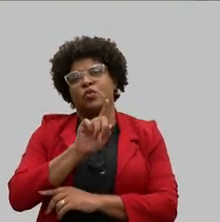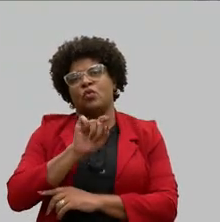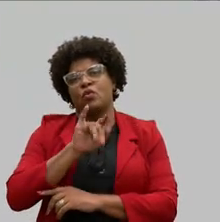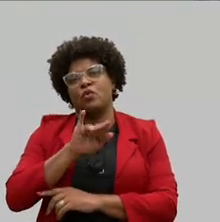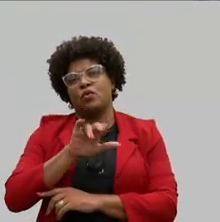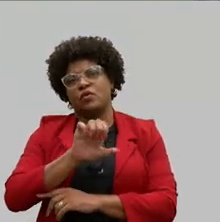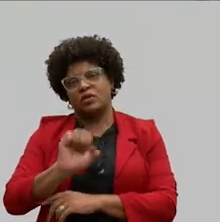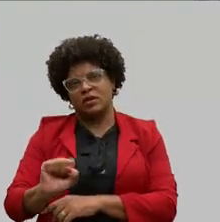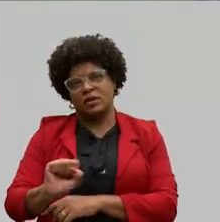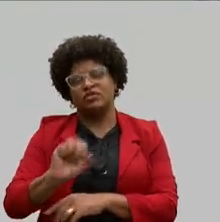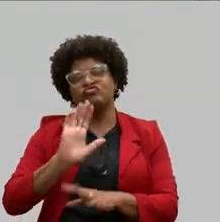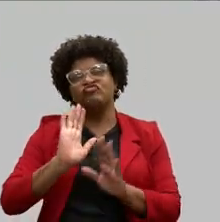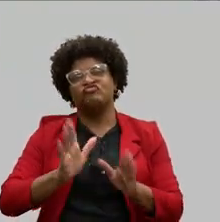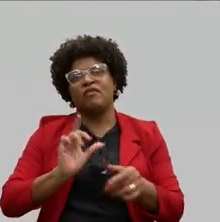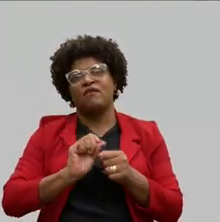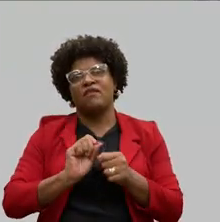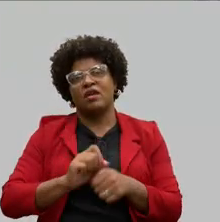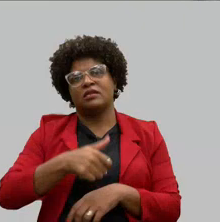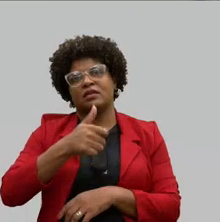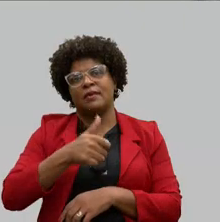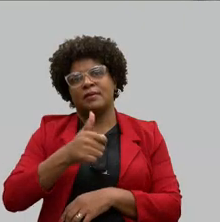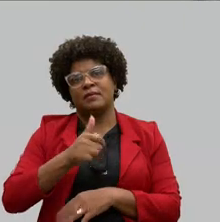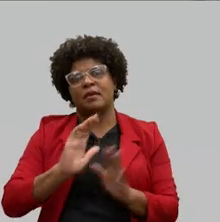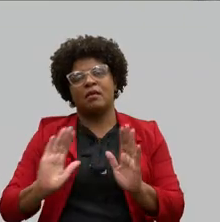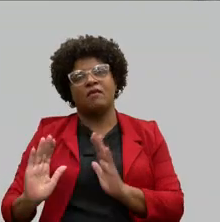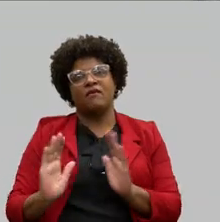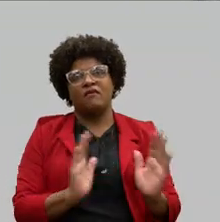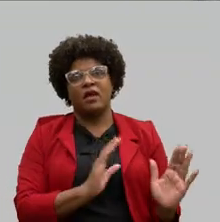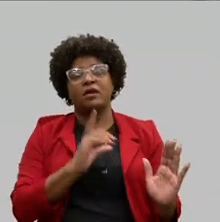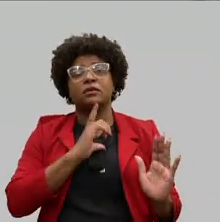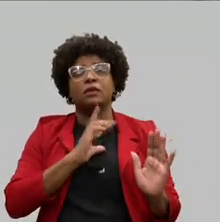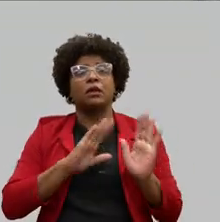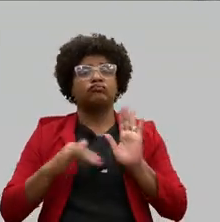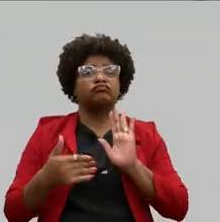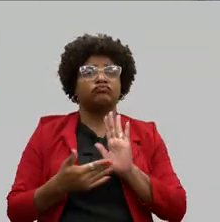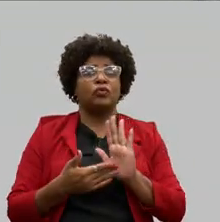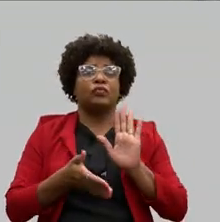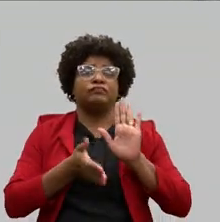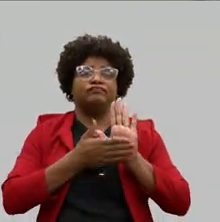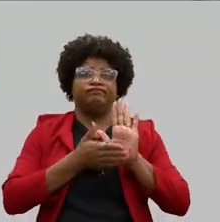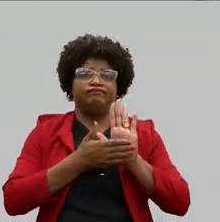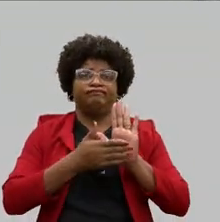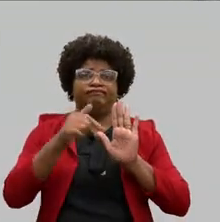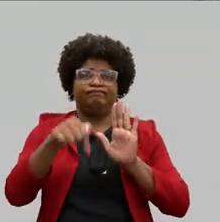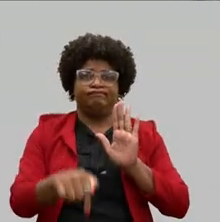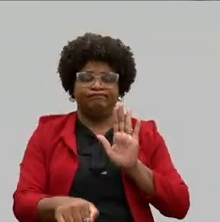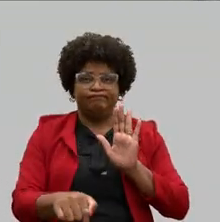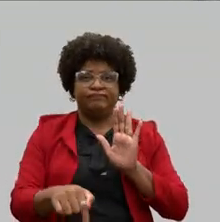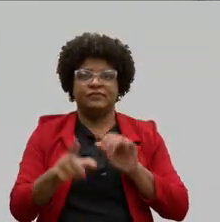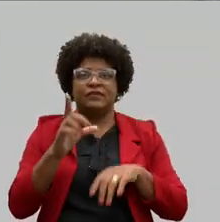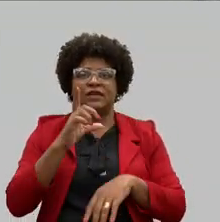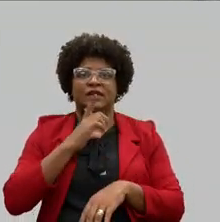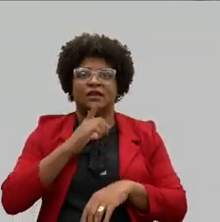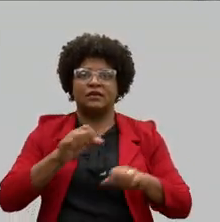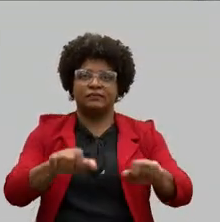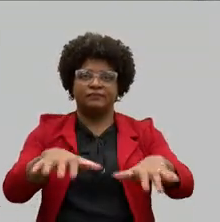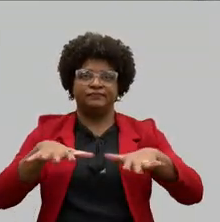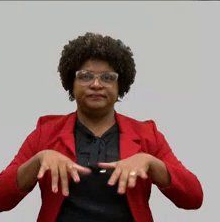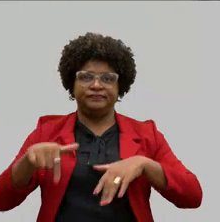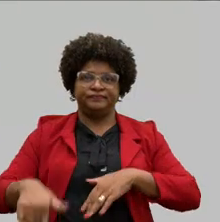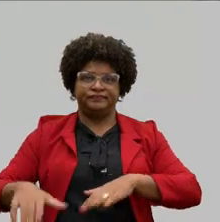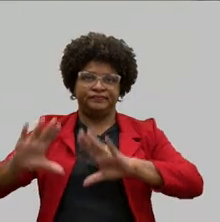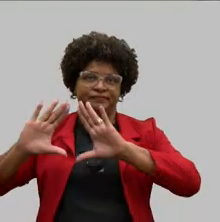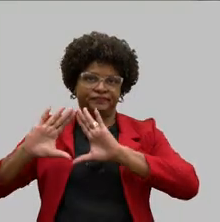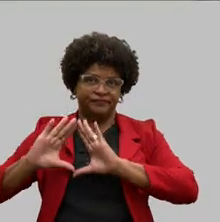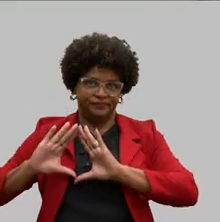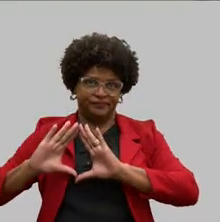dia compreende discussão e a votação de pareceres sobre proposições sujeitas à apreciação do plenário da Assembleia sobre